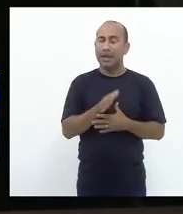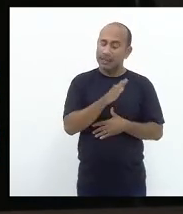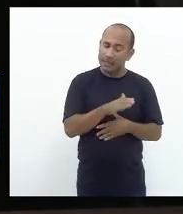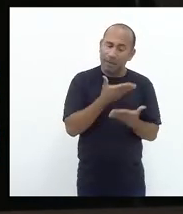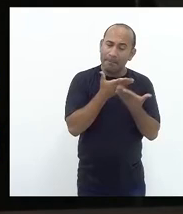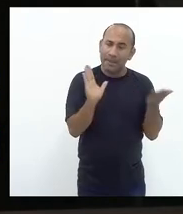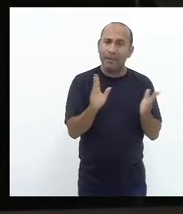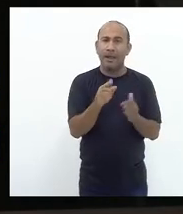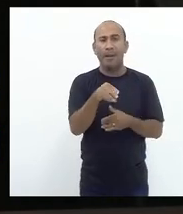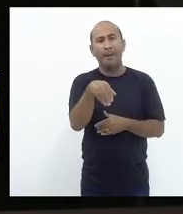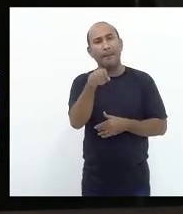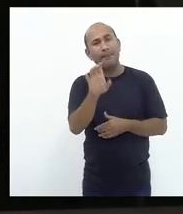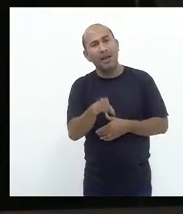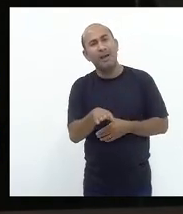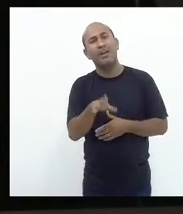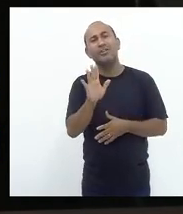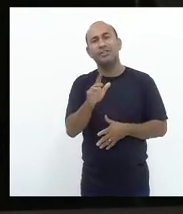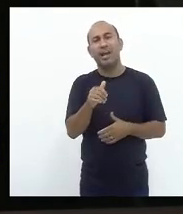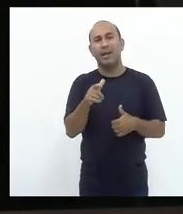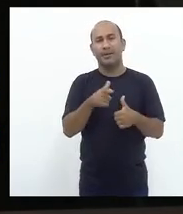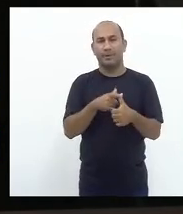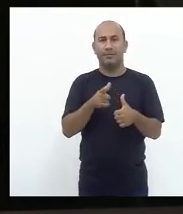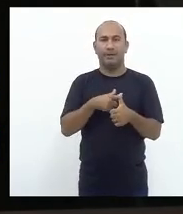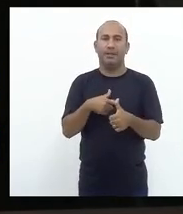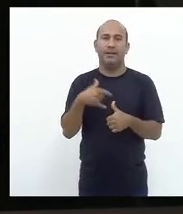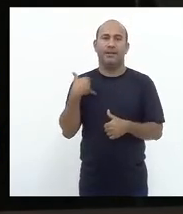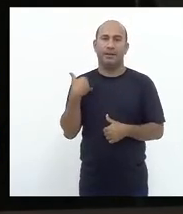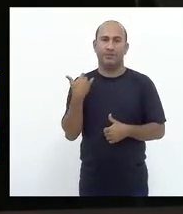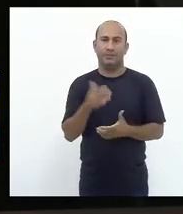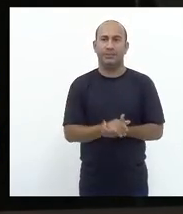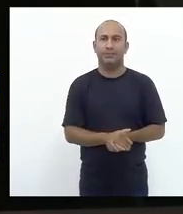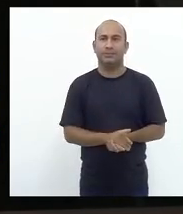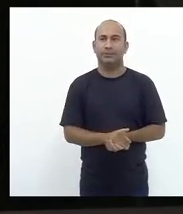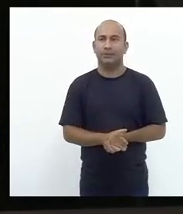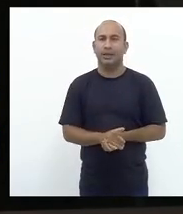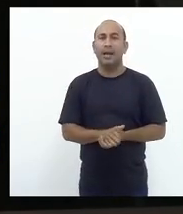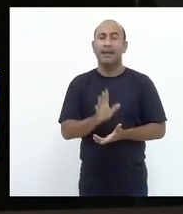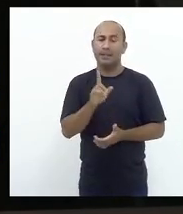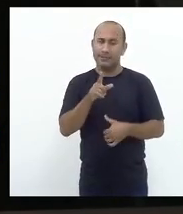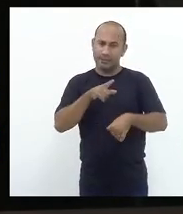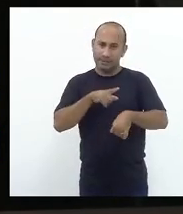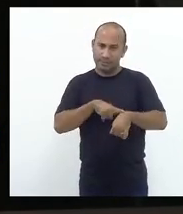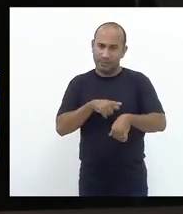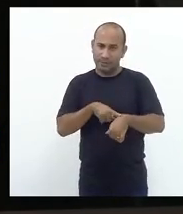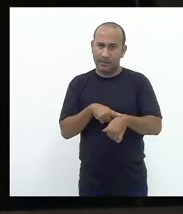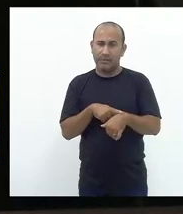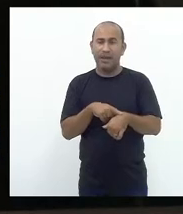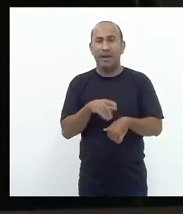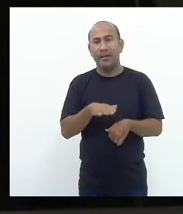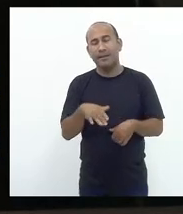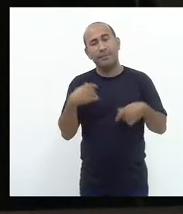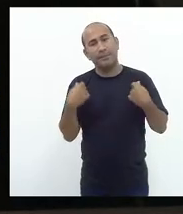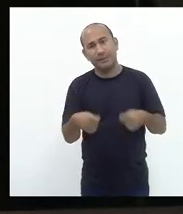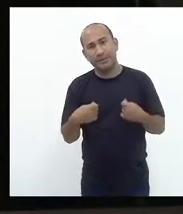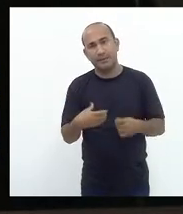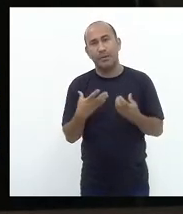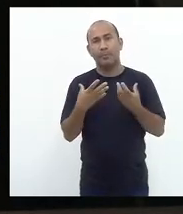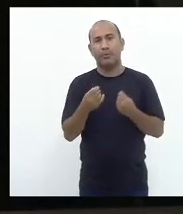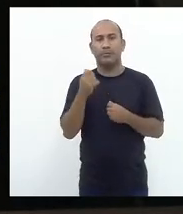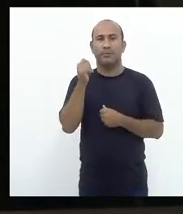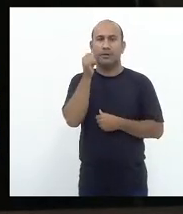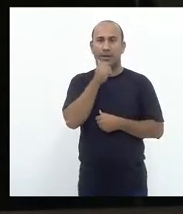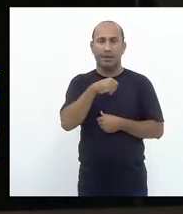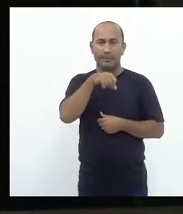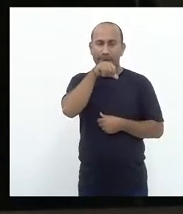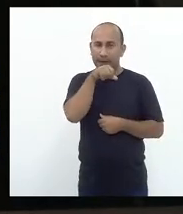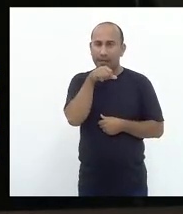sua mãe já na primeira infância, na tenra idade, nessa infância que ela precisa tanto